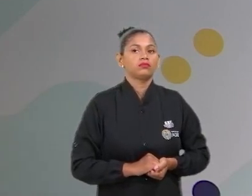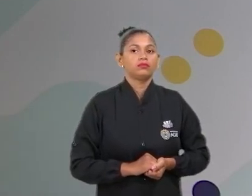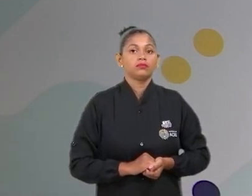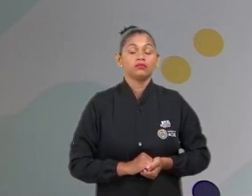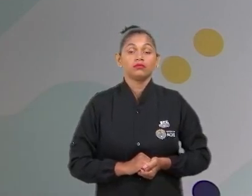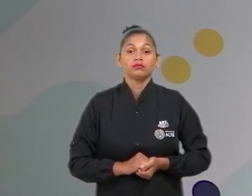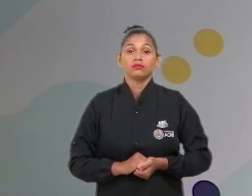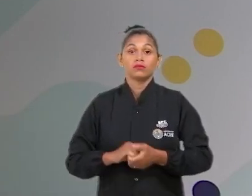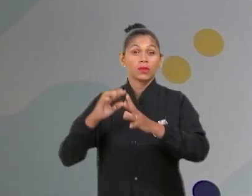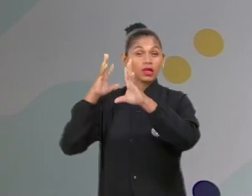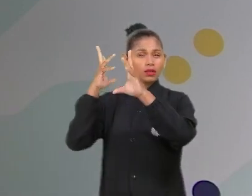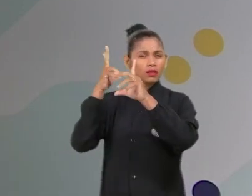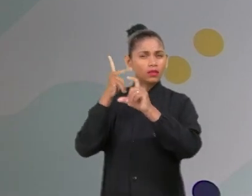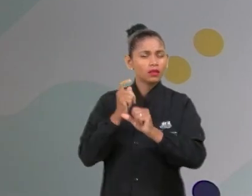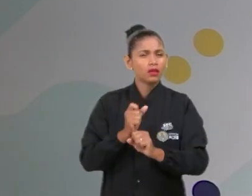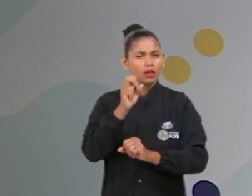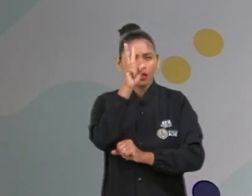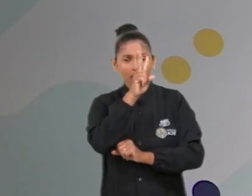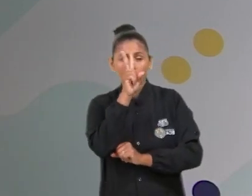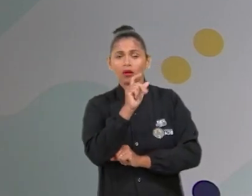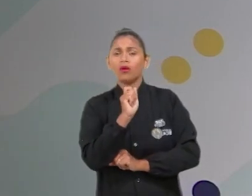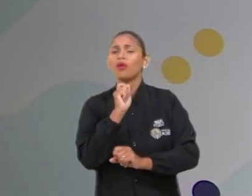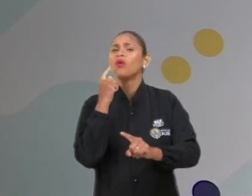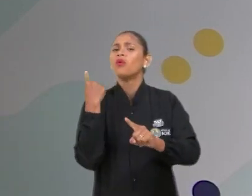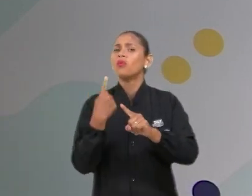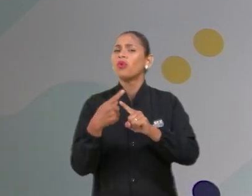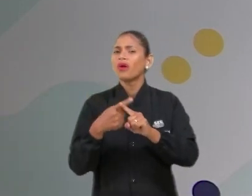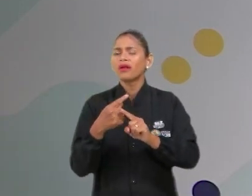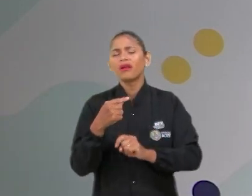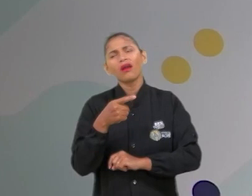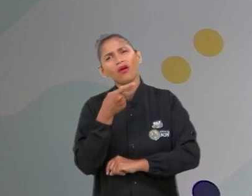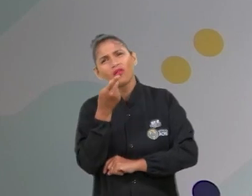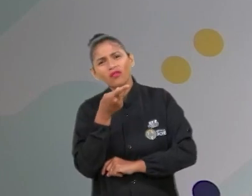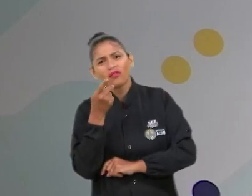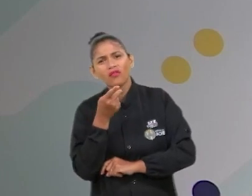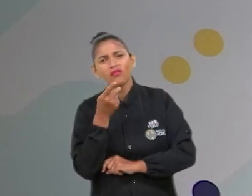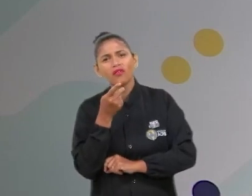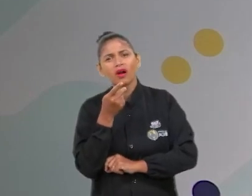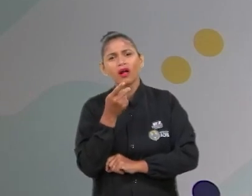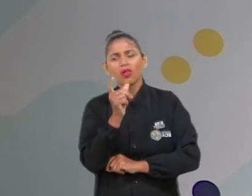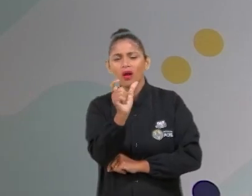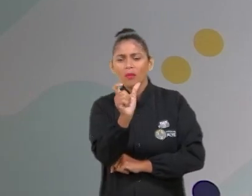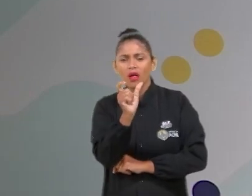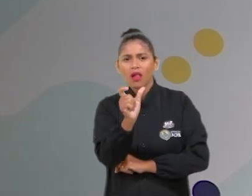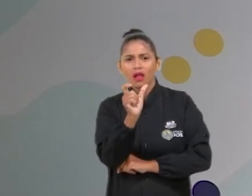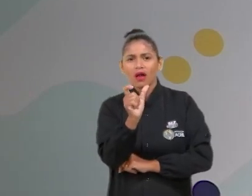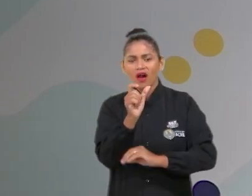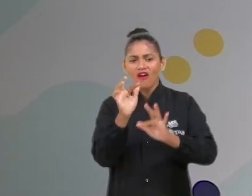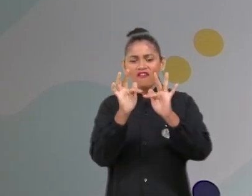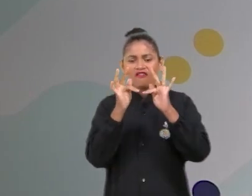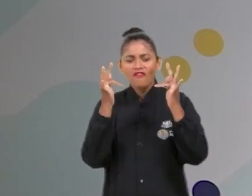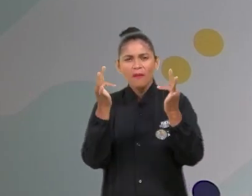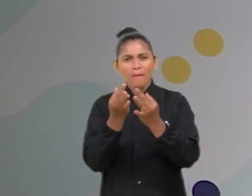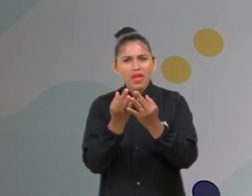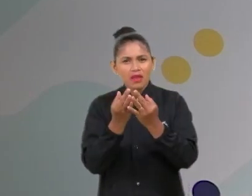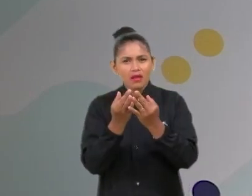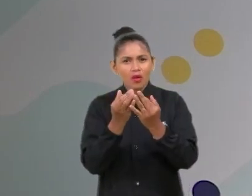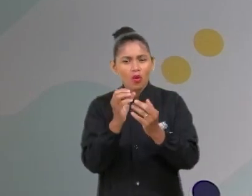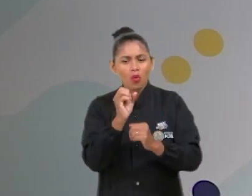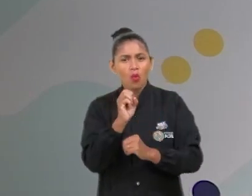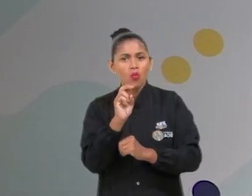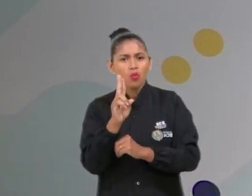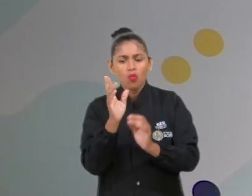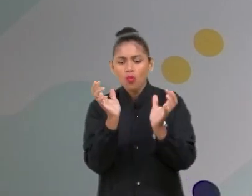Vale relembrar aqui o porquê que às vezes eu falo o termo famílias e grupos, porque